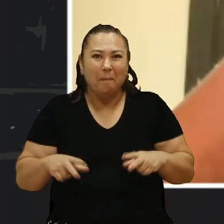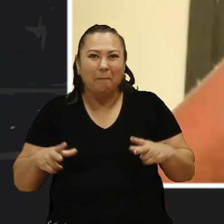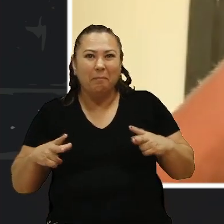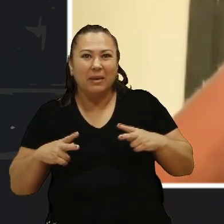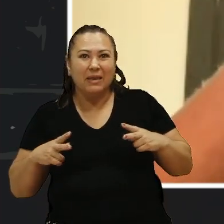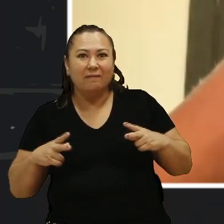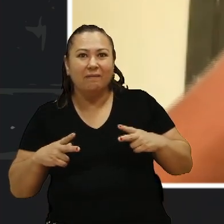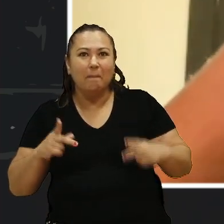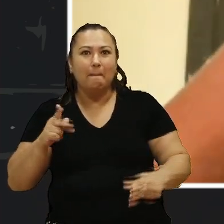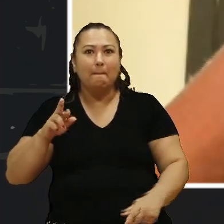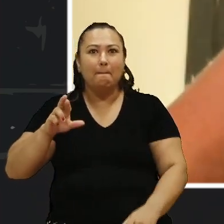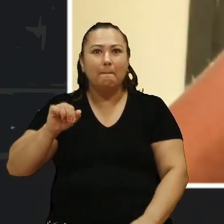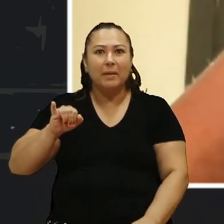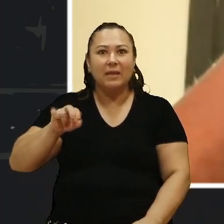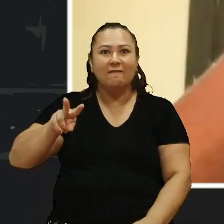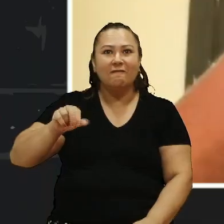privatização.